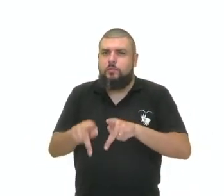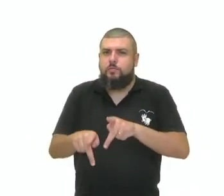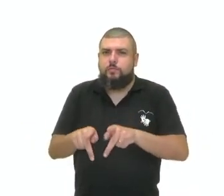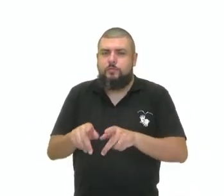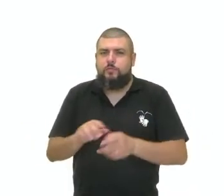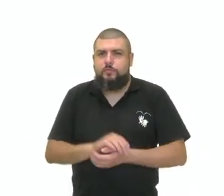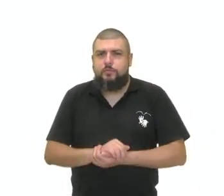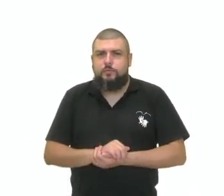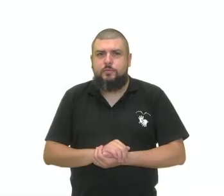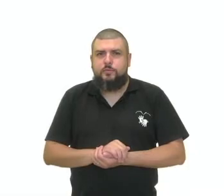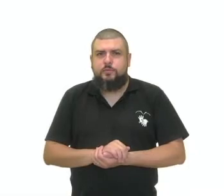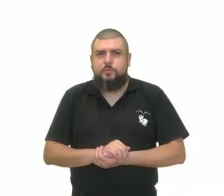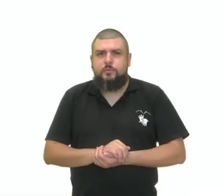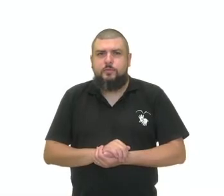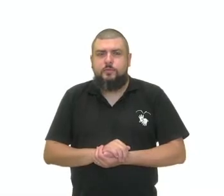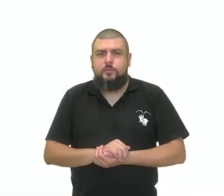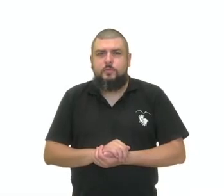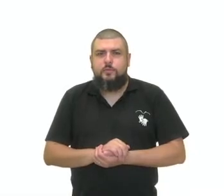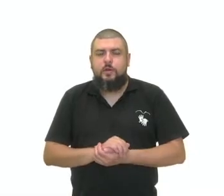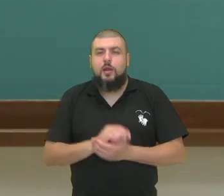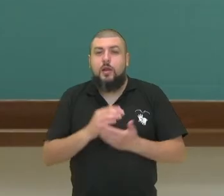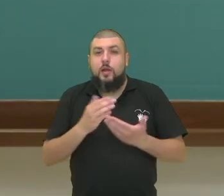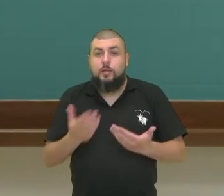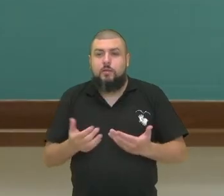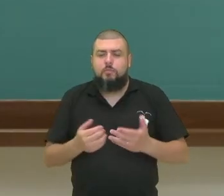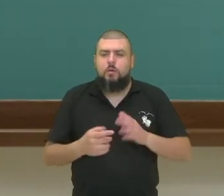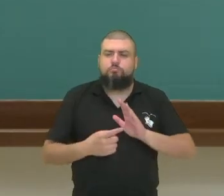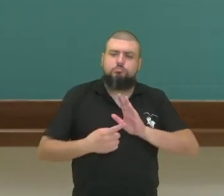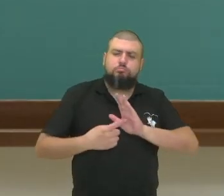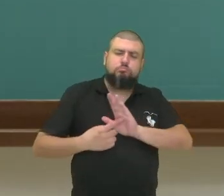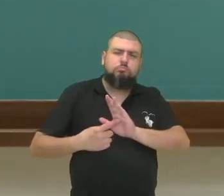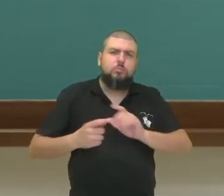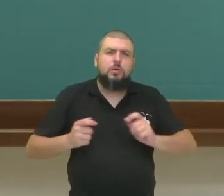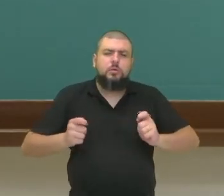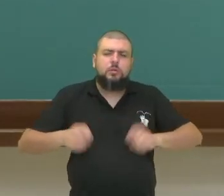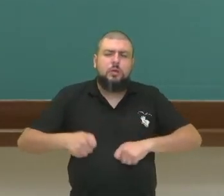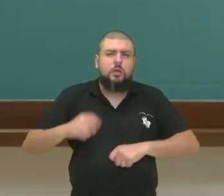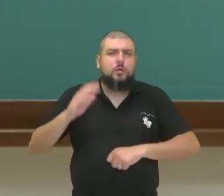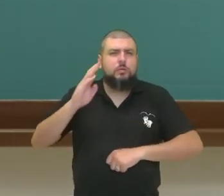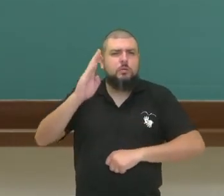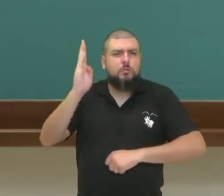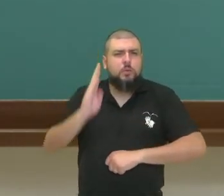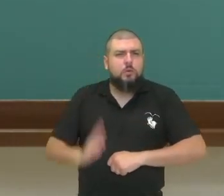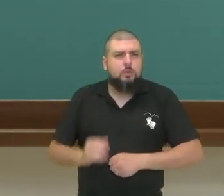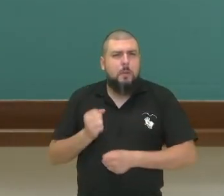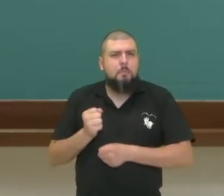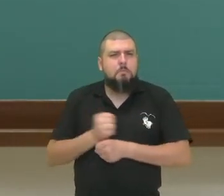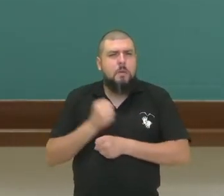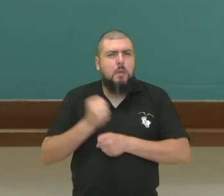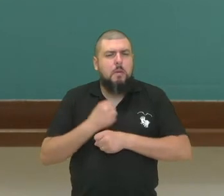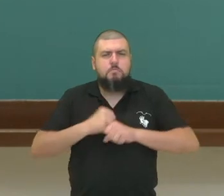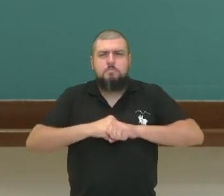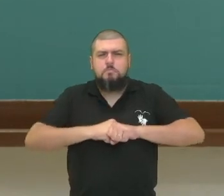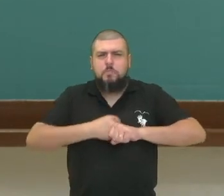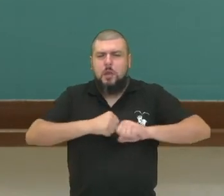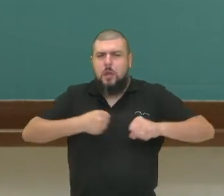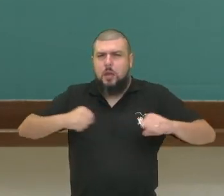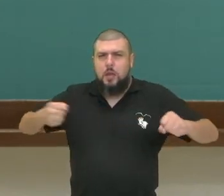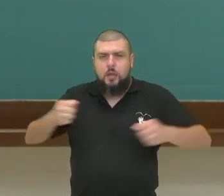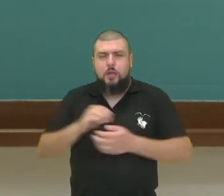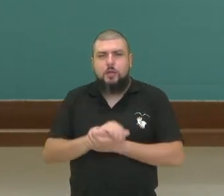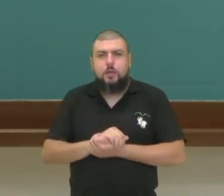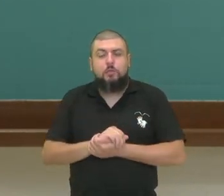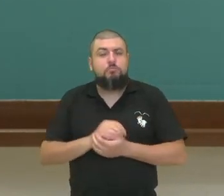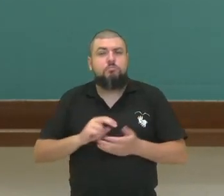governo na época. Então, eles procuravam demonstrar essa capacidade que o Brasil tinha de fazer coisas grandes. Essa capacidade aí estava mostrando o